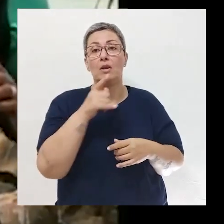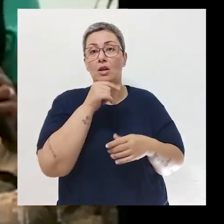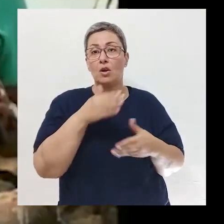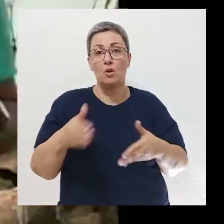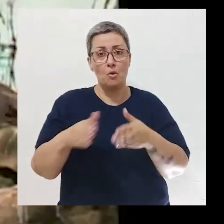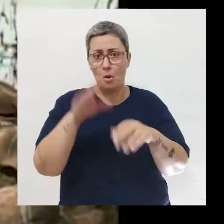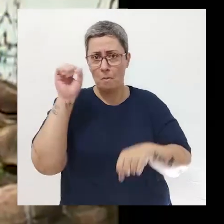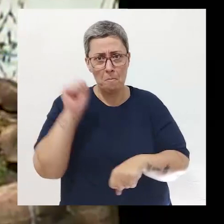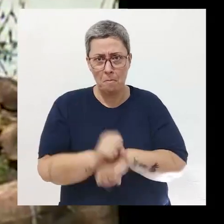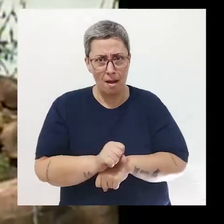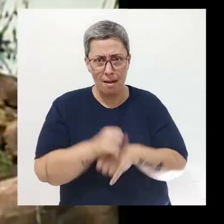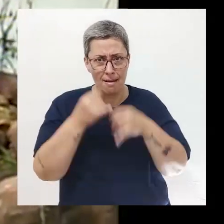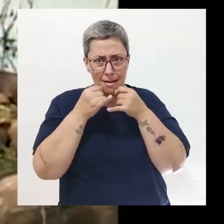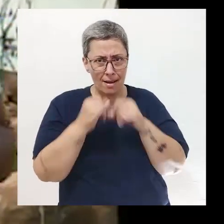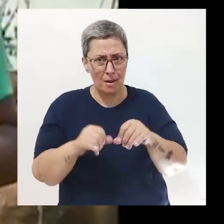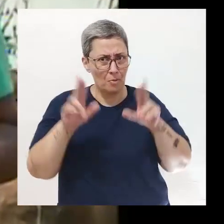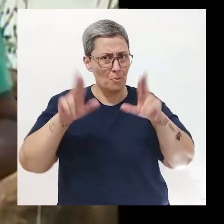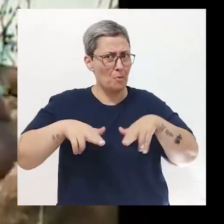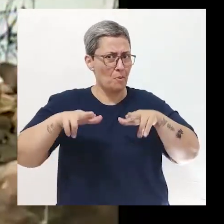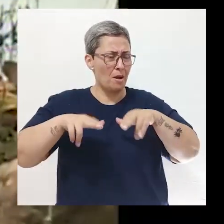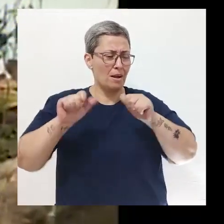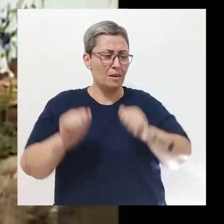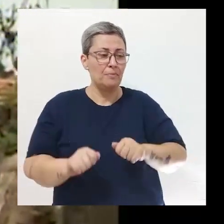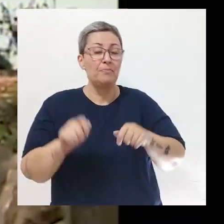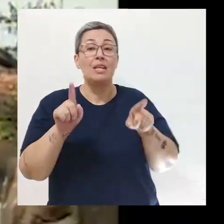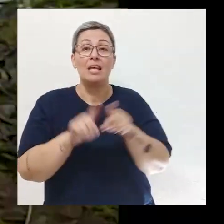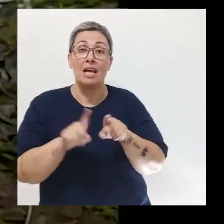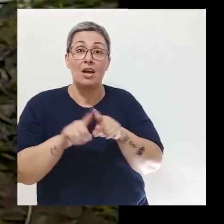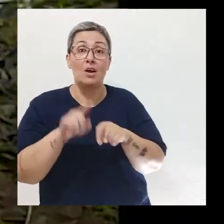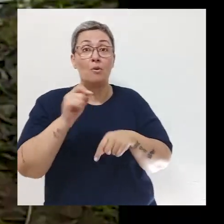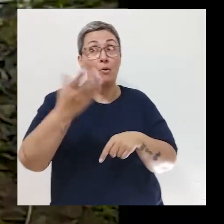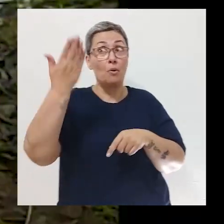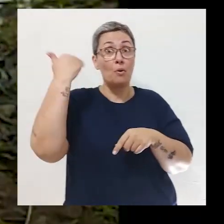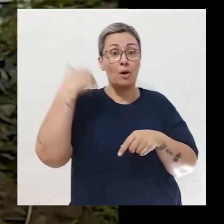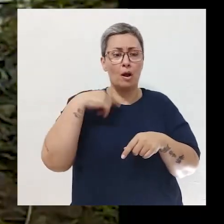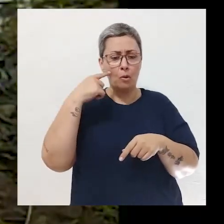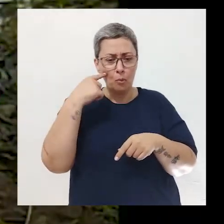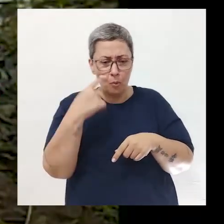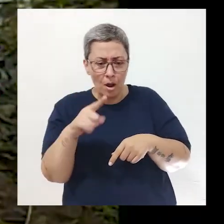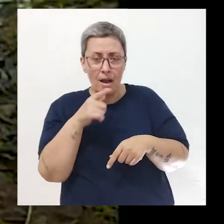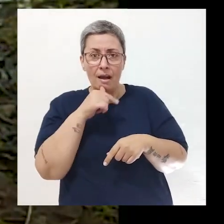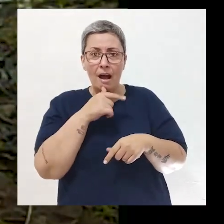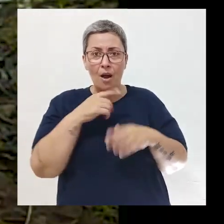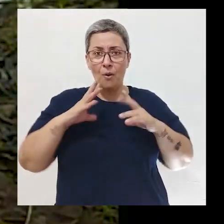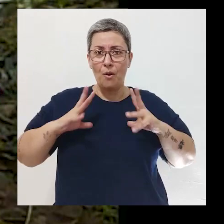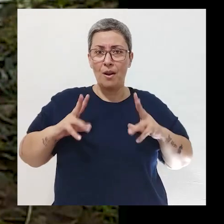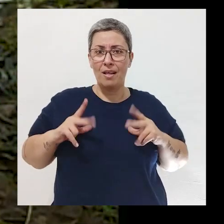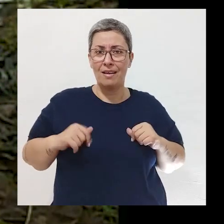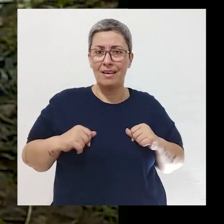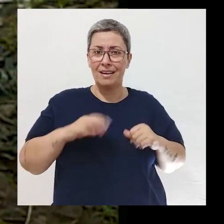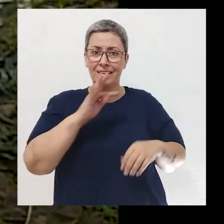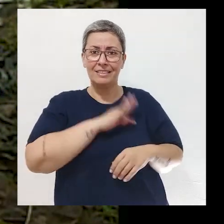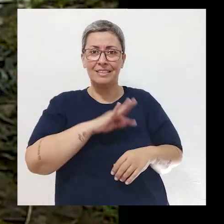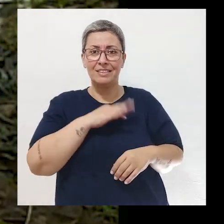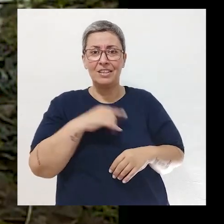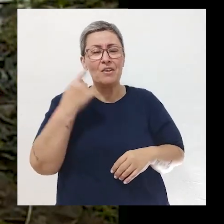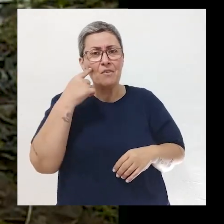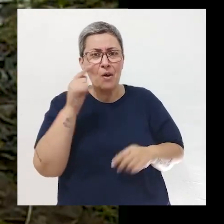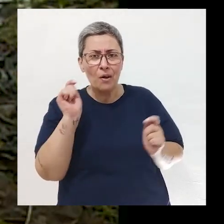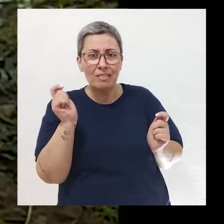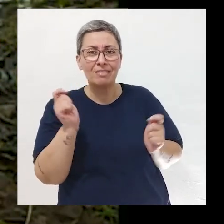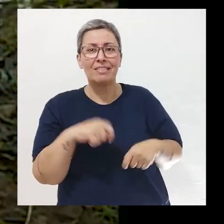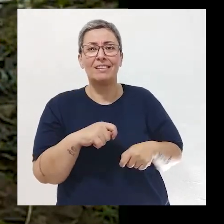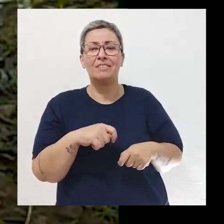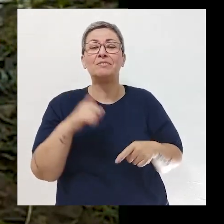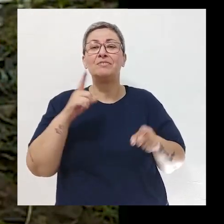do rio não para na geração de energia elétrica. É que um dia alguém olhou para as águas limpas do Tietê e viu mais